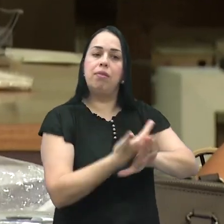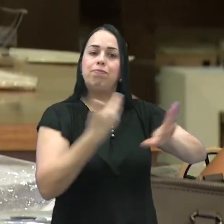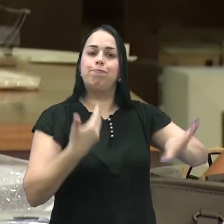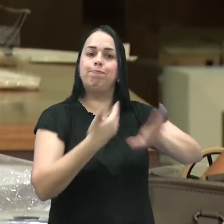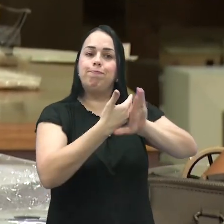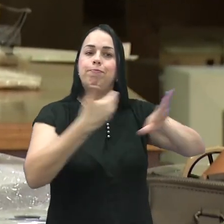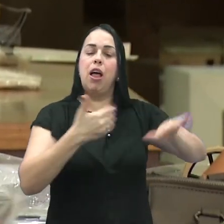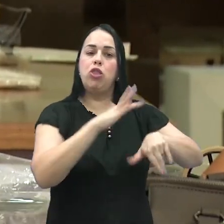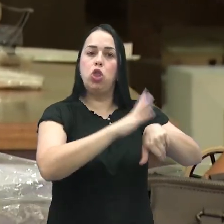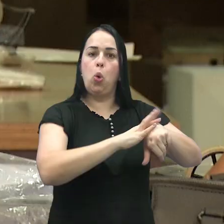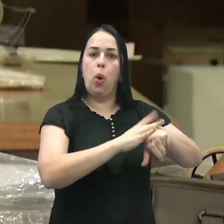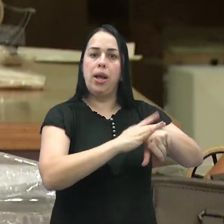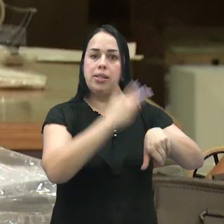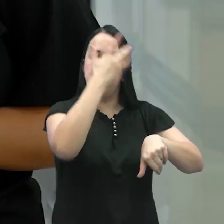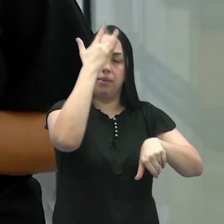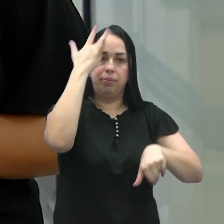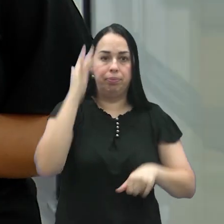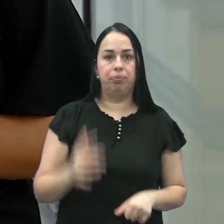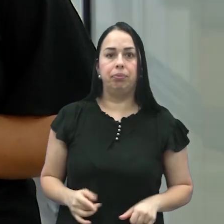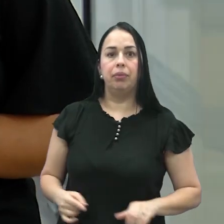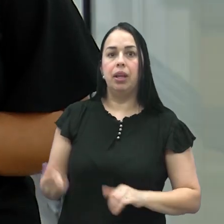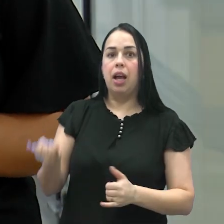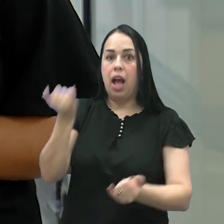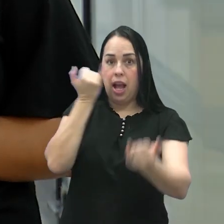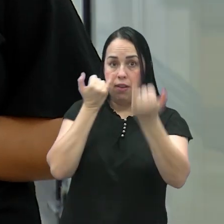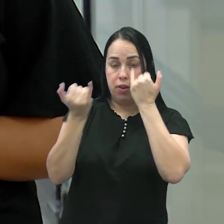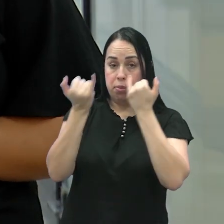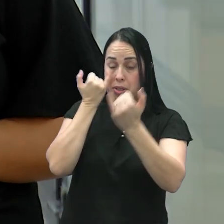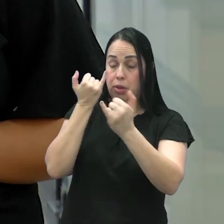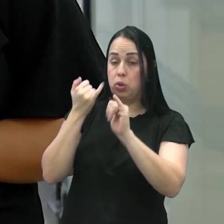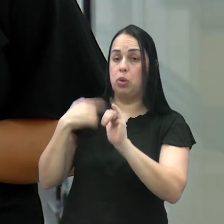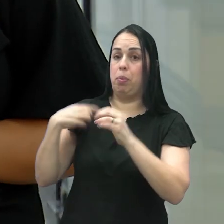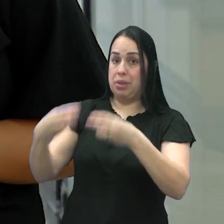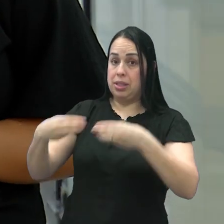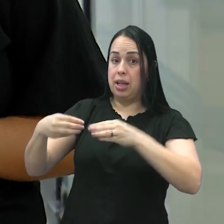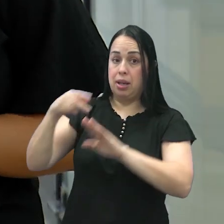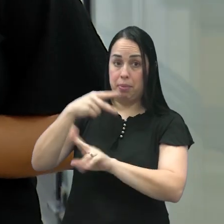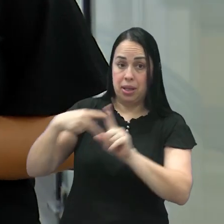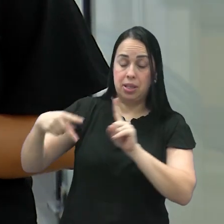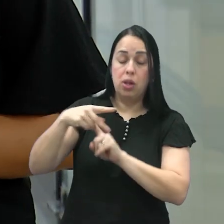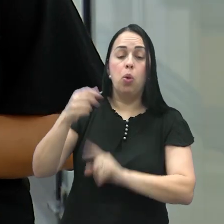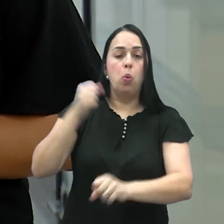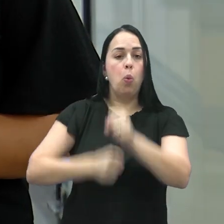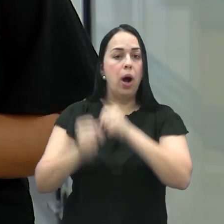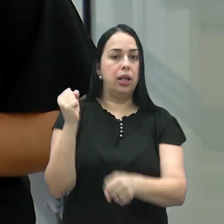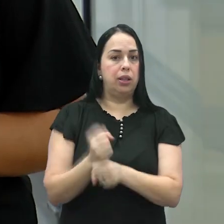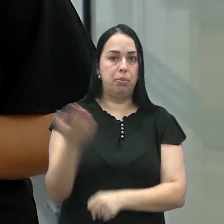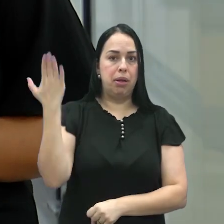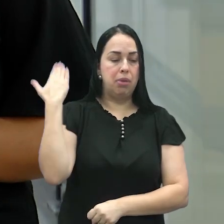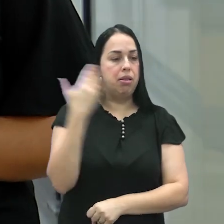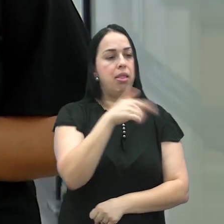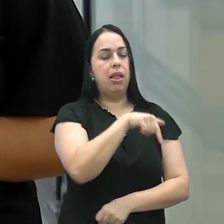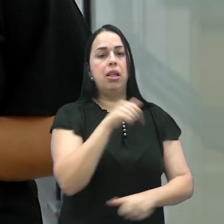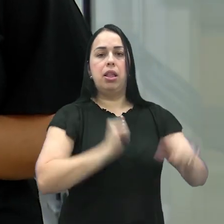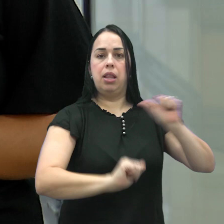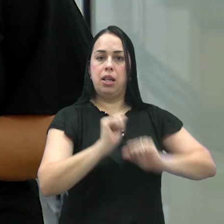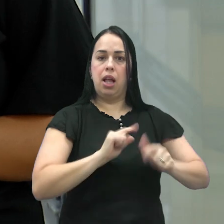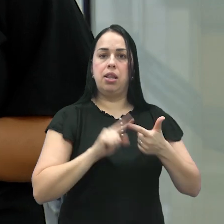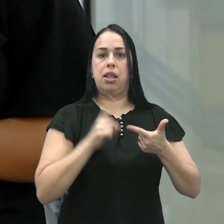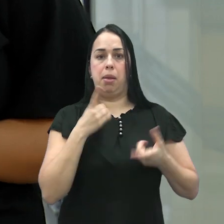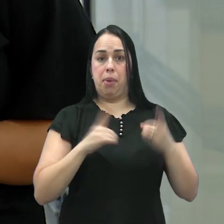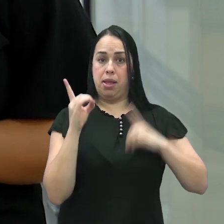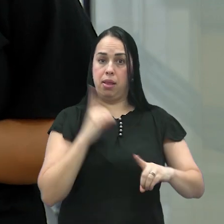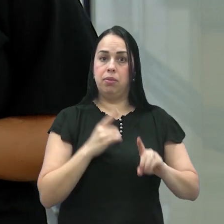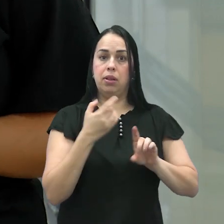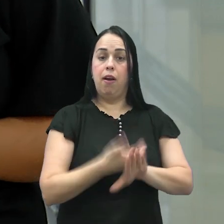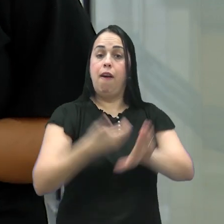afastamentos por doenças emocionais. Segundo dados do Ministério da Previdência Social, Só no ano passado, transtornos mentais como